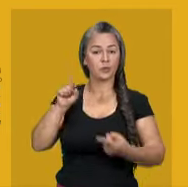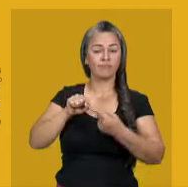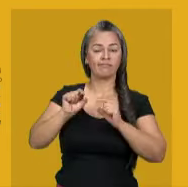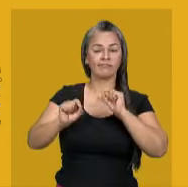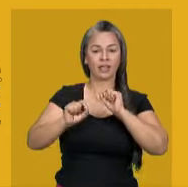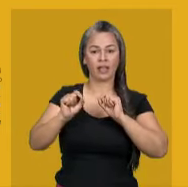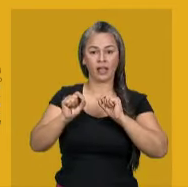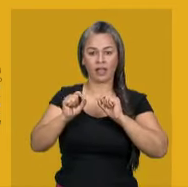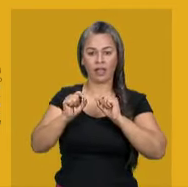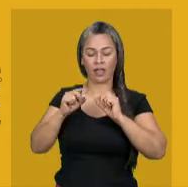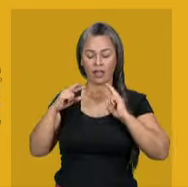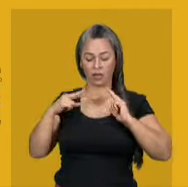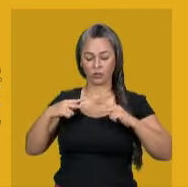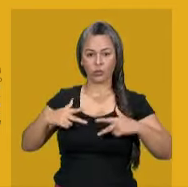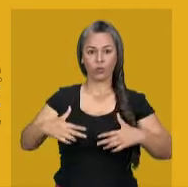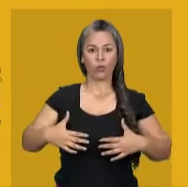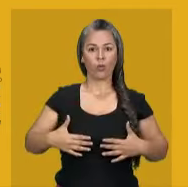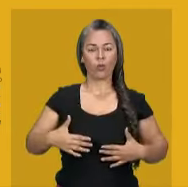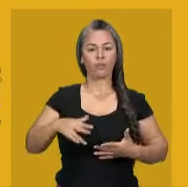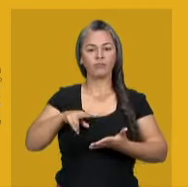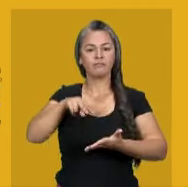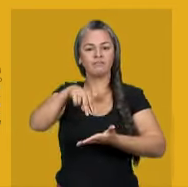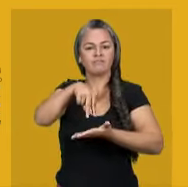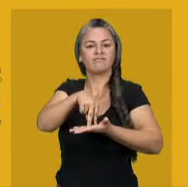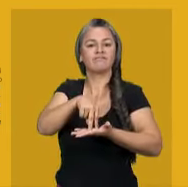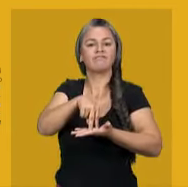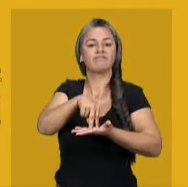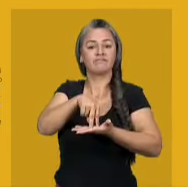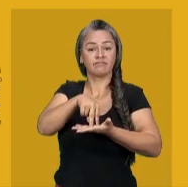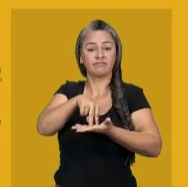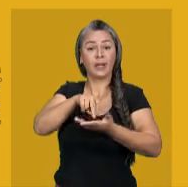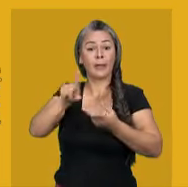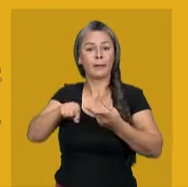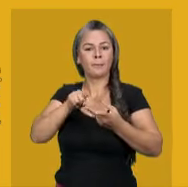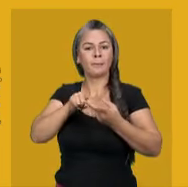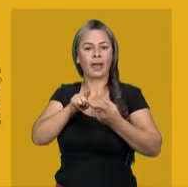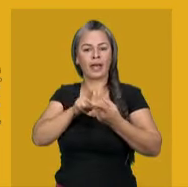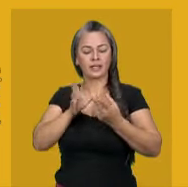e proteger os nossos órgãos internos.